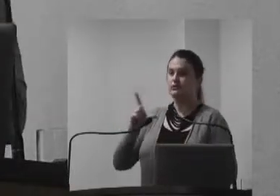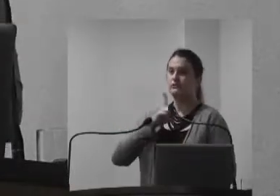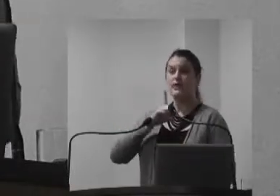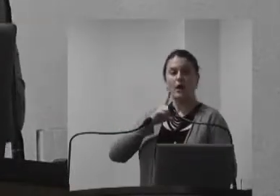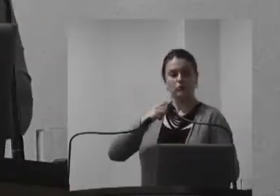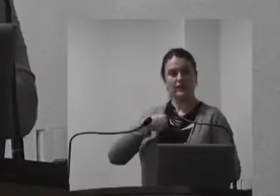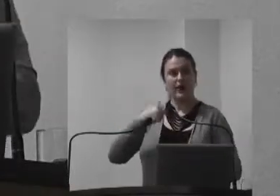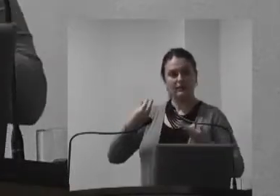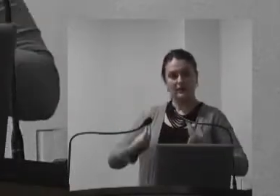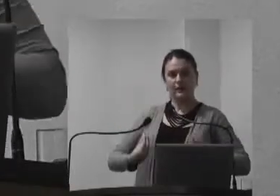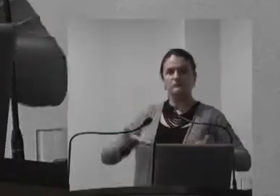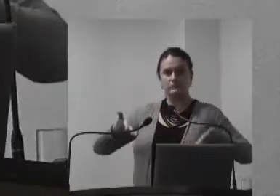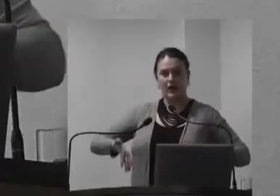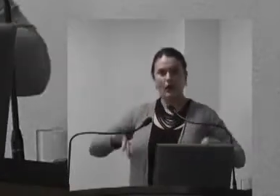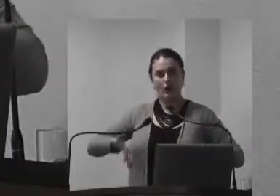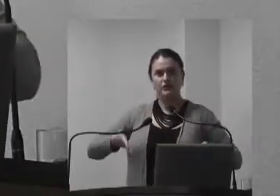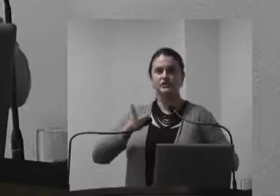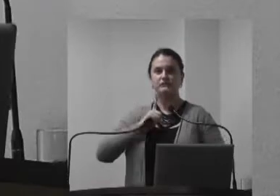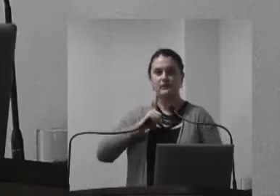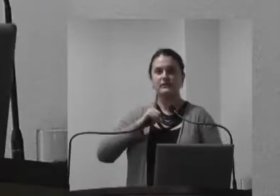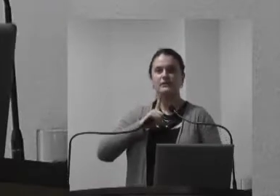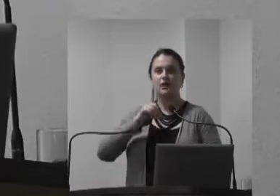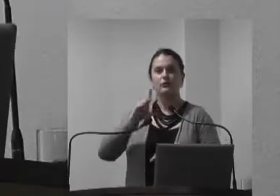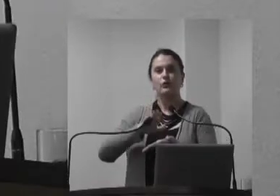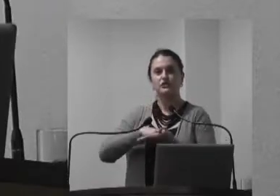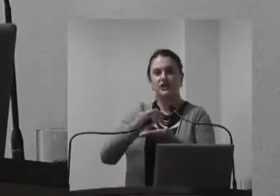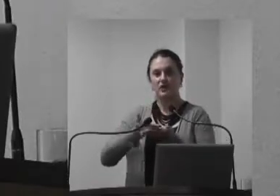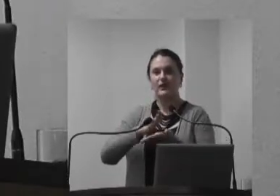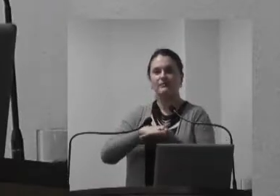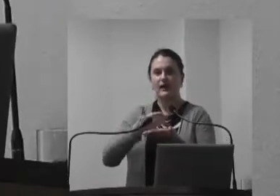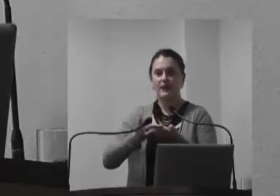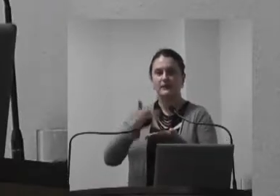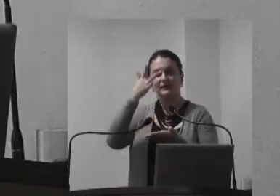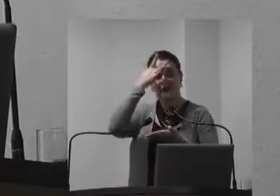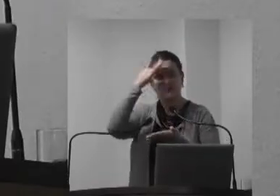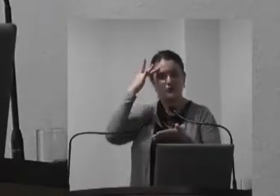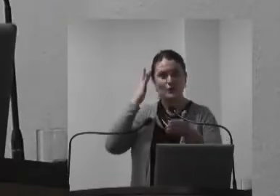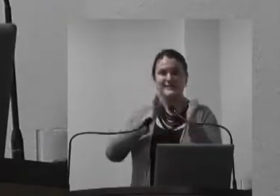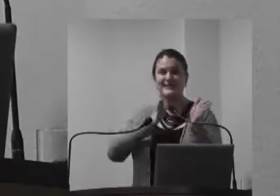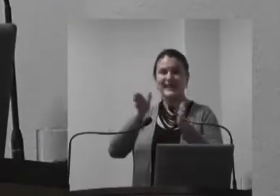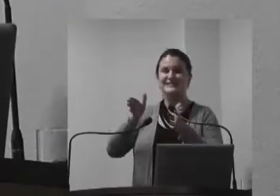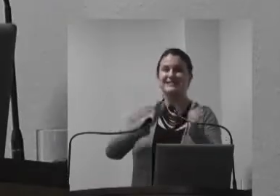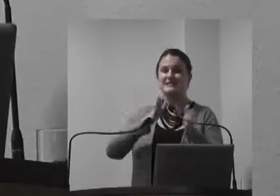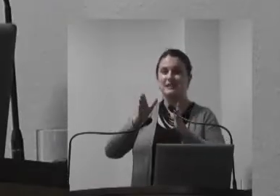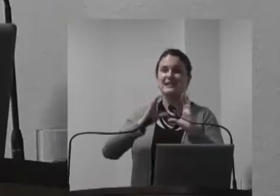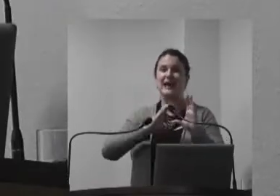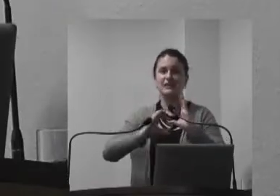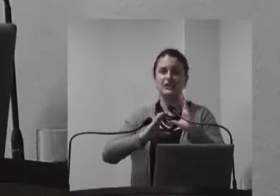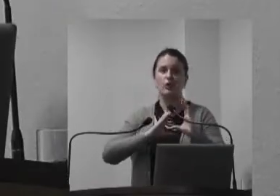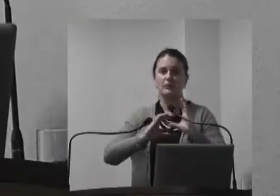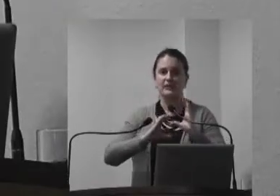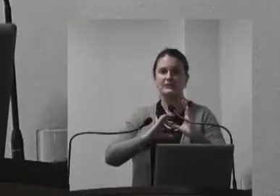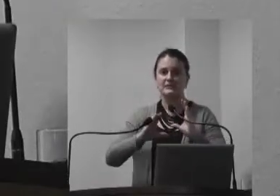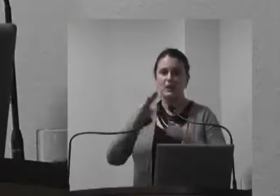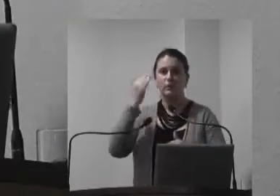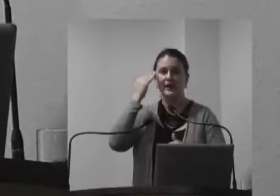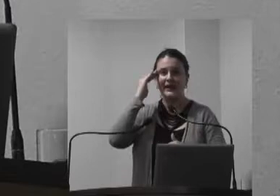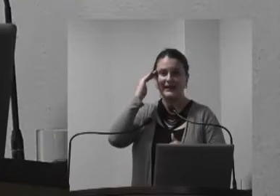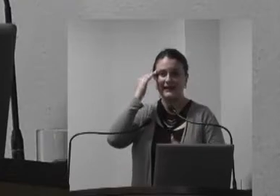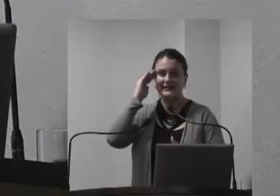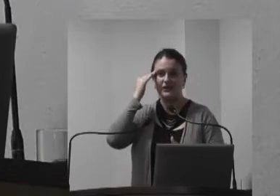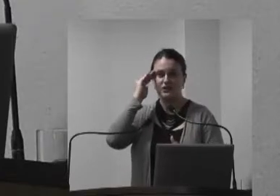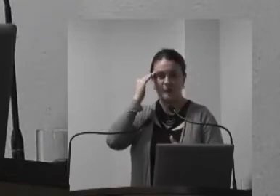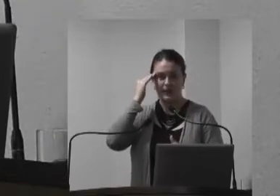hoje o direito de eu estar aqui, né, hoje, né, de ter o direito a intérprete, e das pessoas terem acessibilidade de